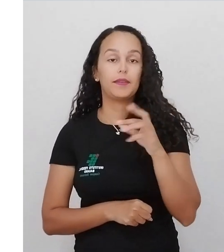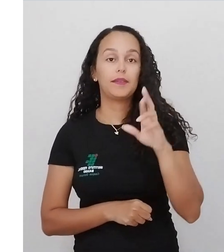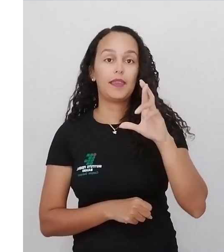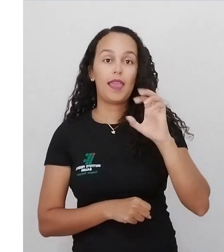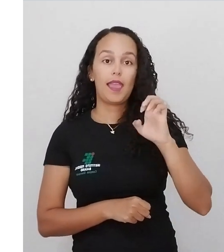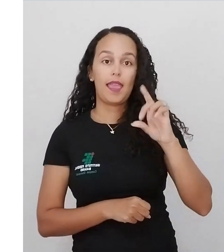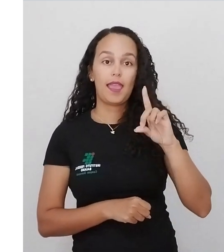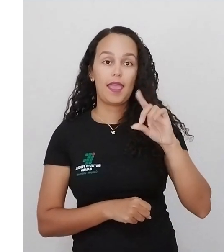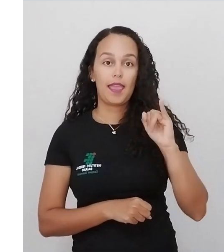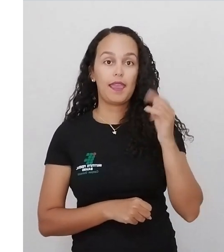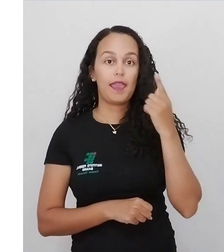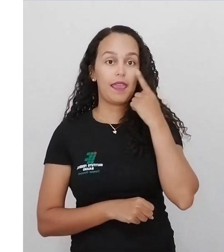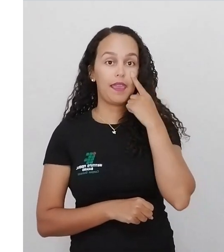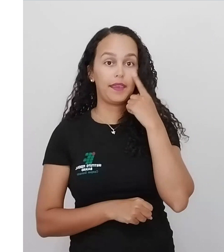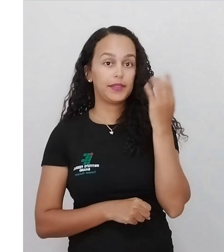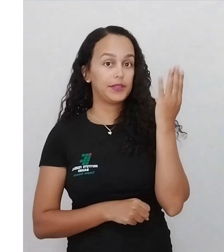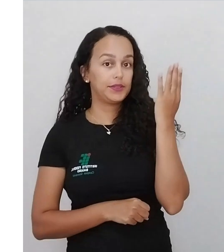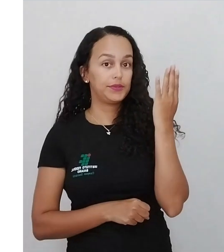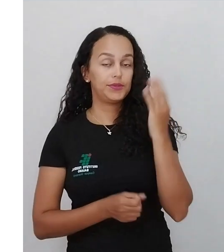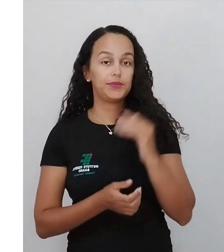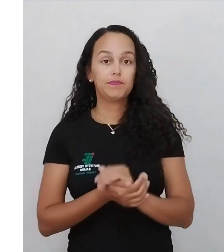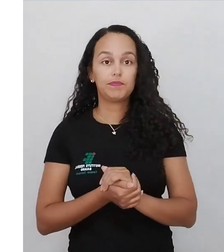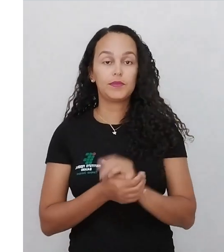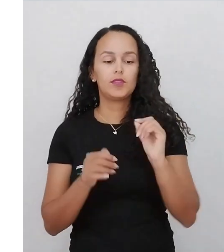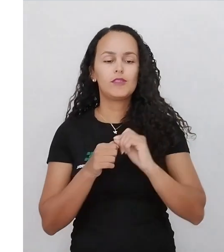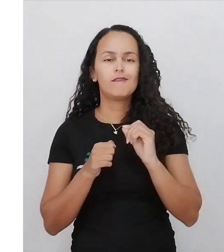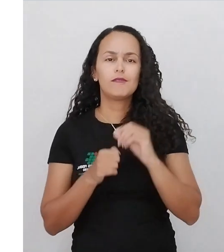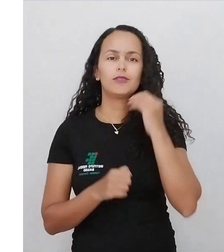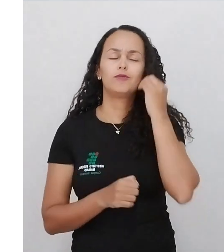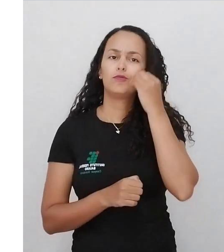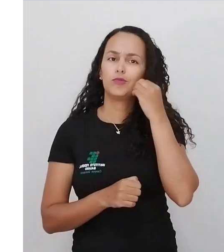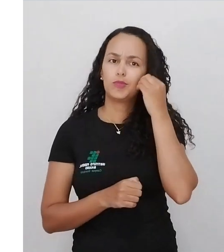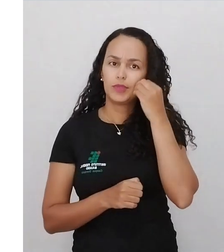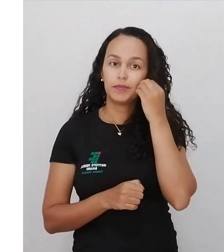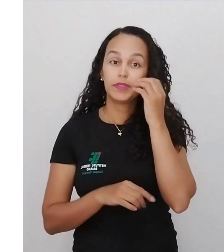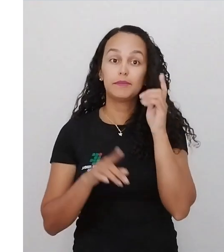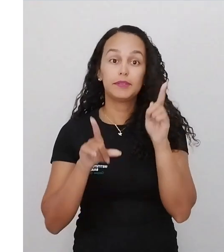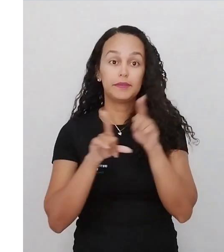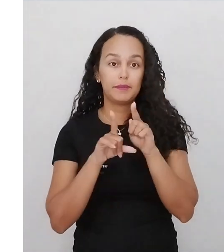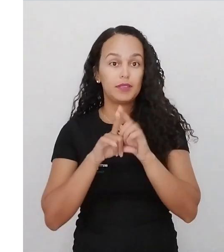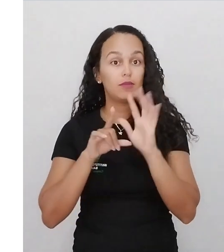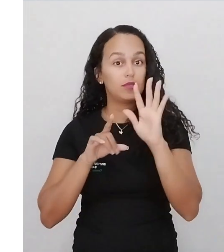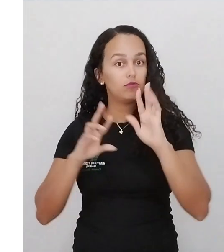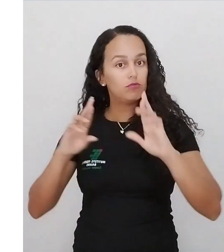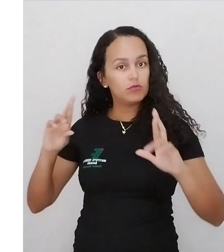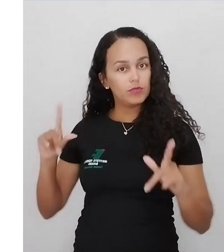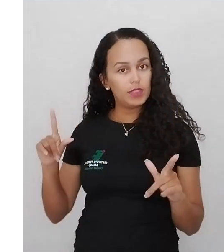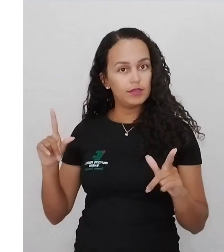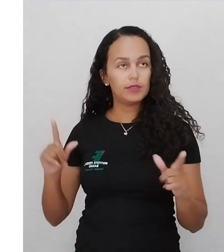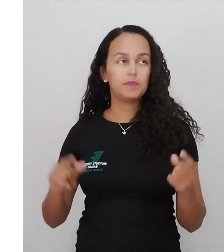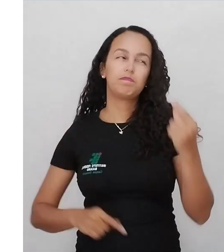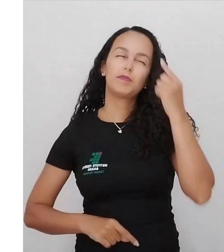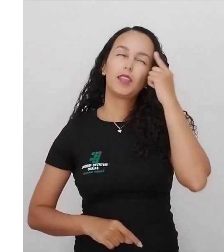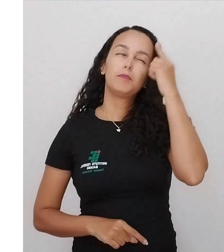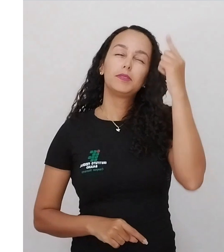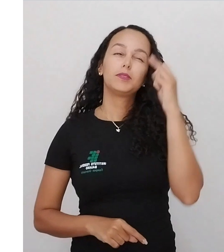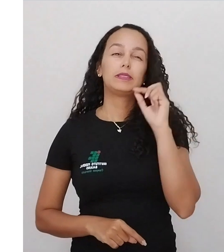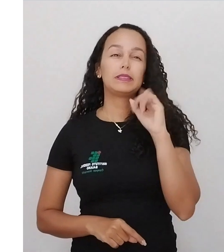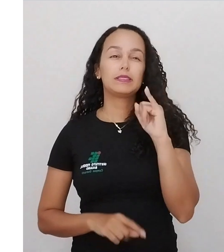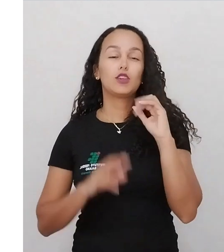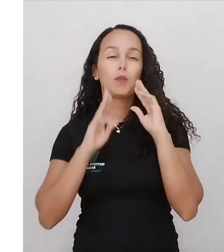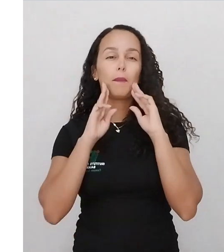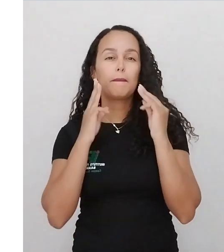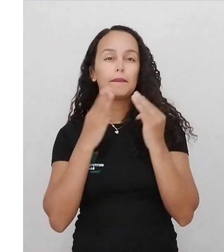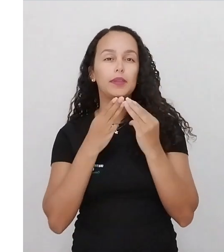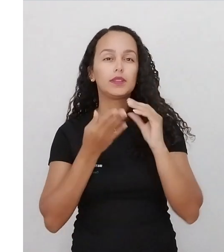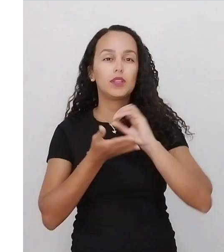ficou pensando assim: se a matéria orgânica, né, ela pode dar origem à vida,